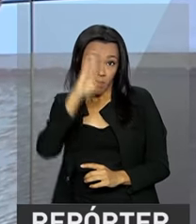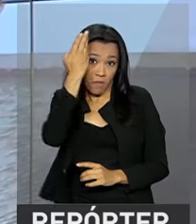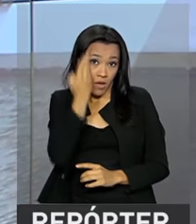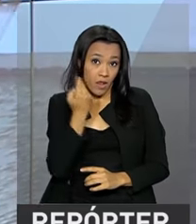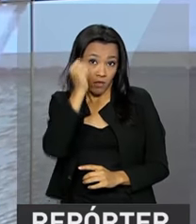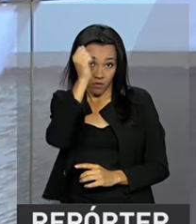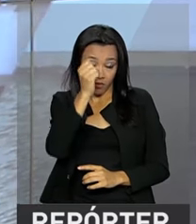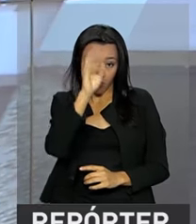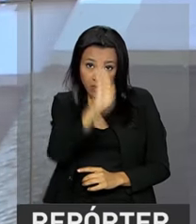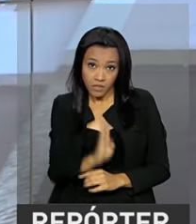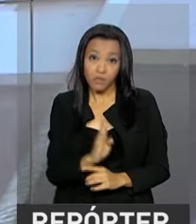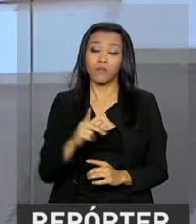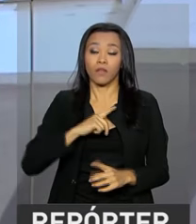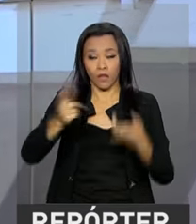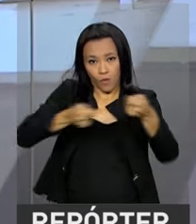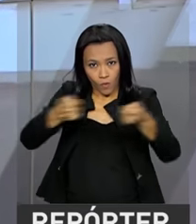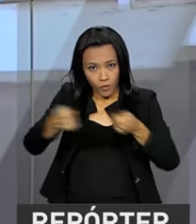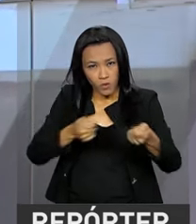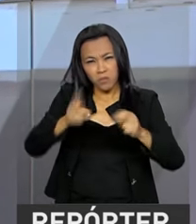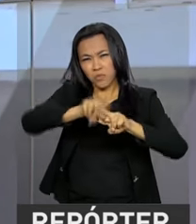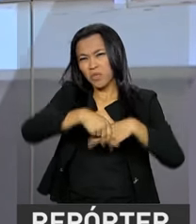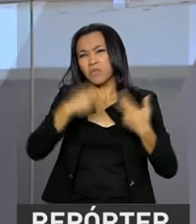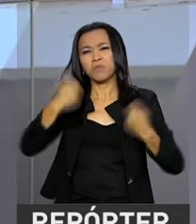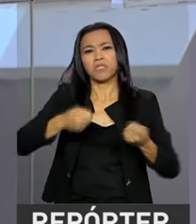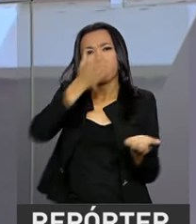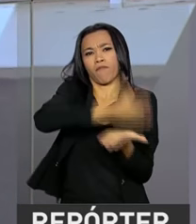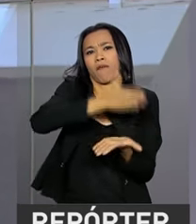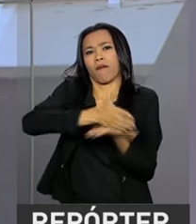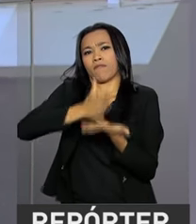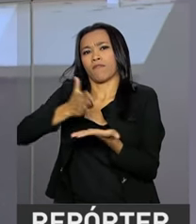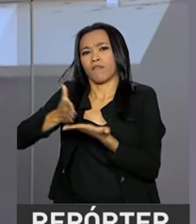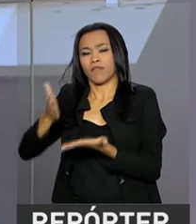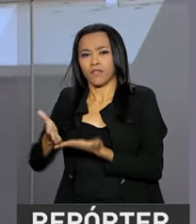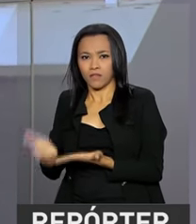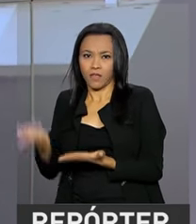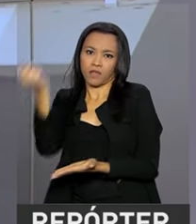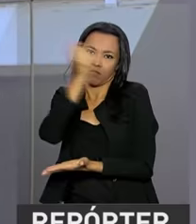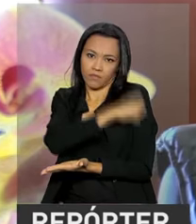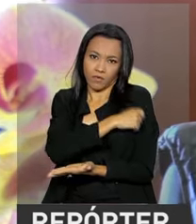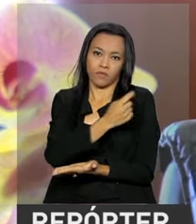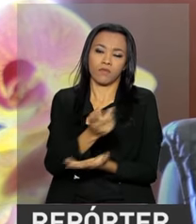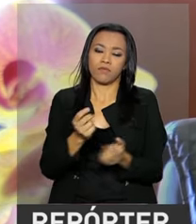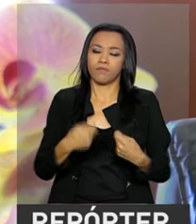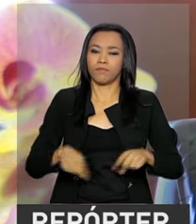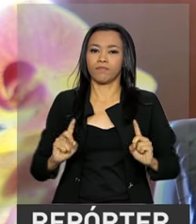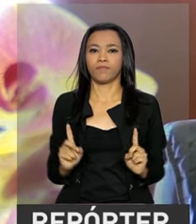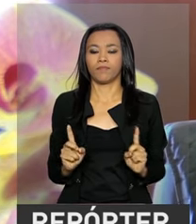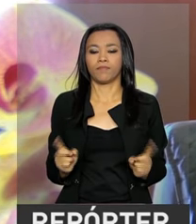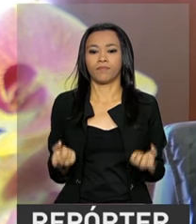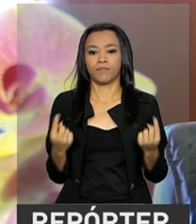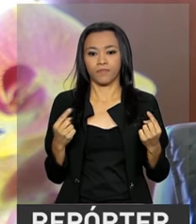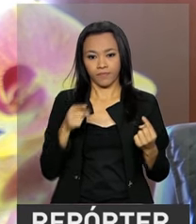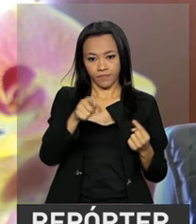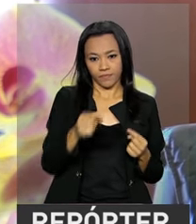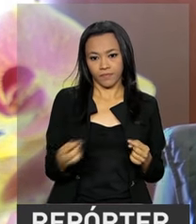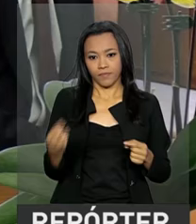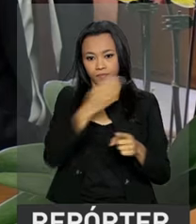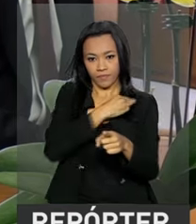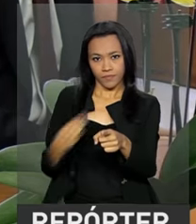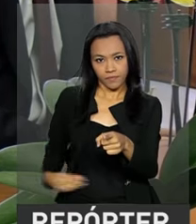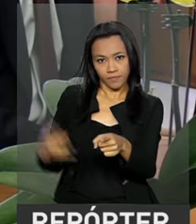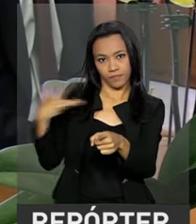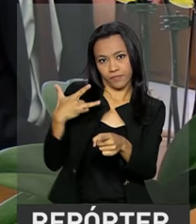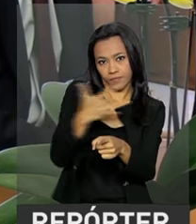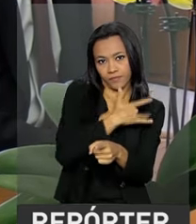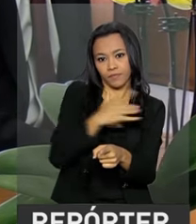e por isso não será necessário fracionar as doses da vacina o ministro da saúde ricardo barros